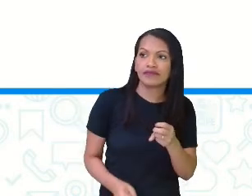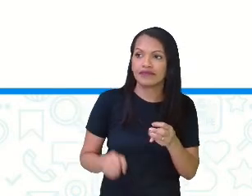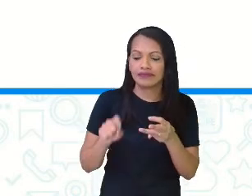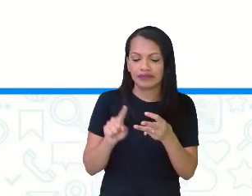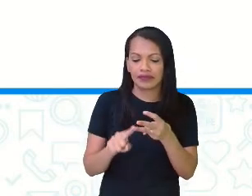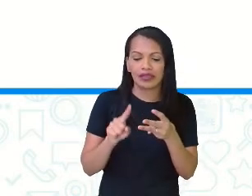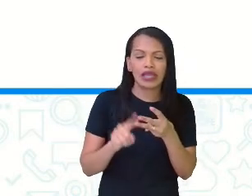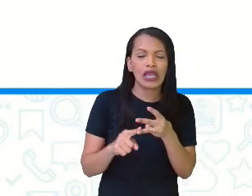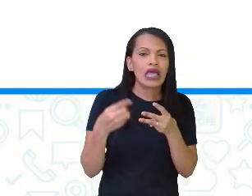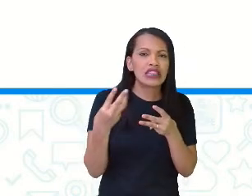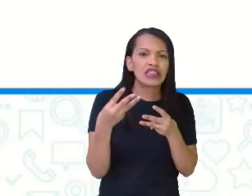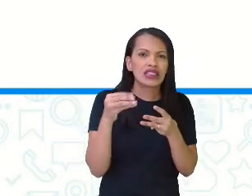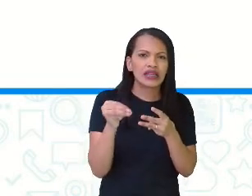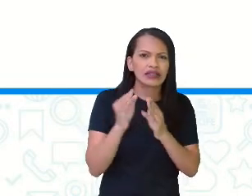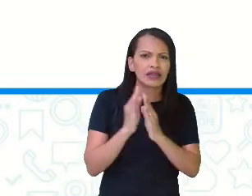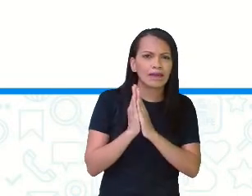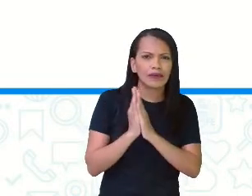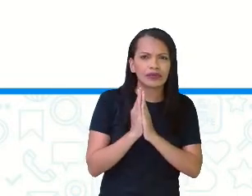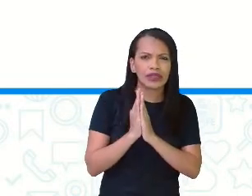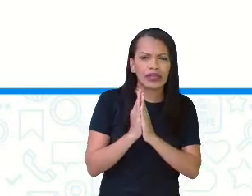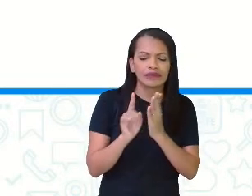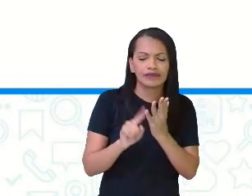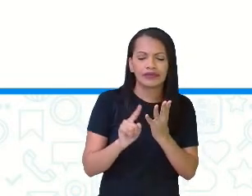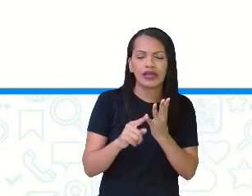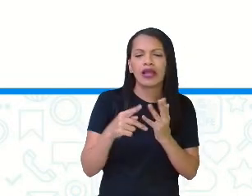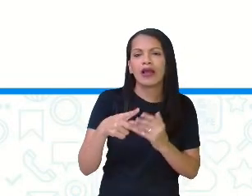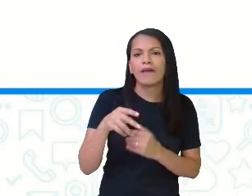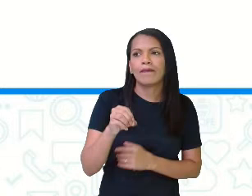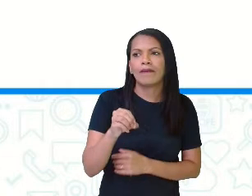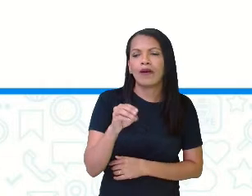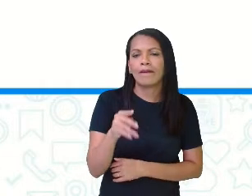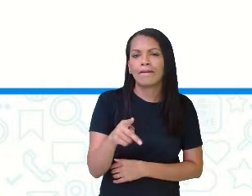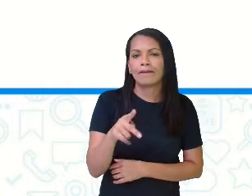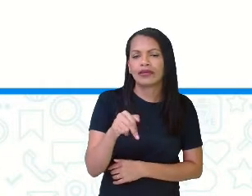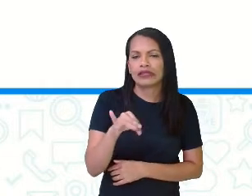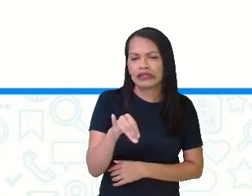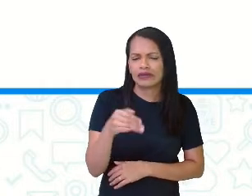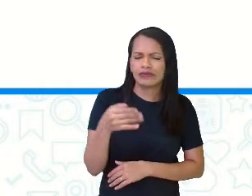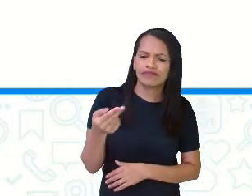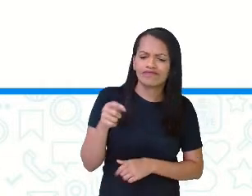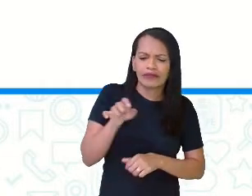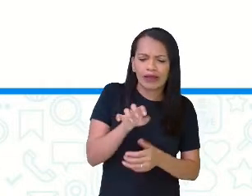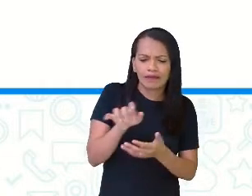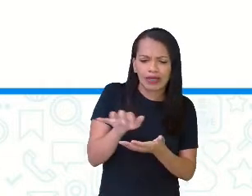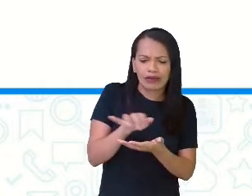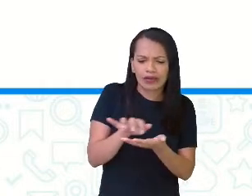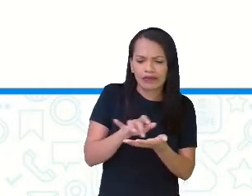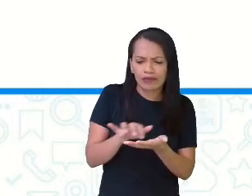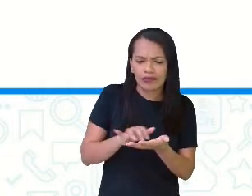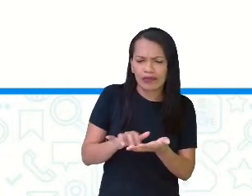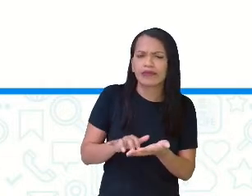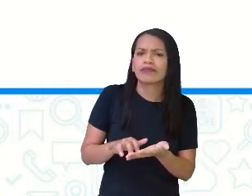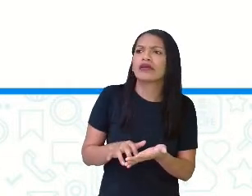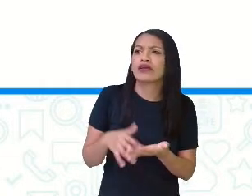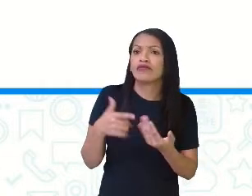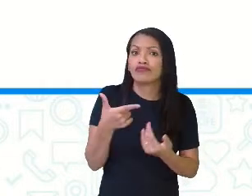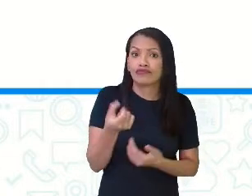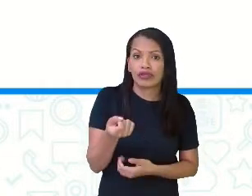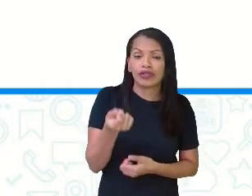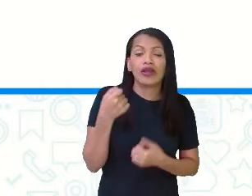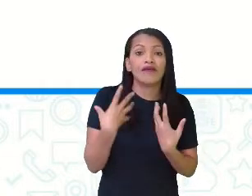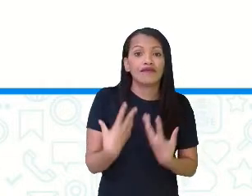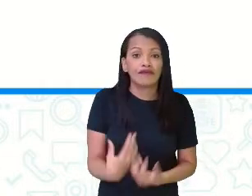dados iniciais da nossa tabela. A pergunta é: vamos construir um gráfico